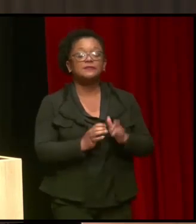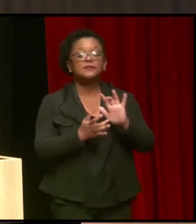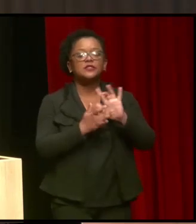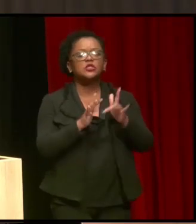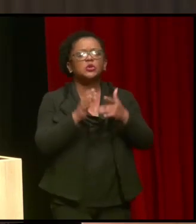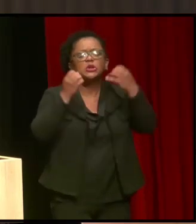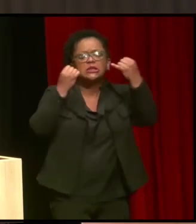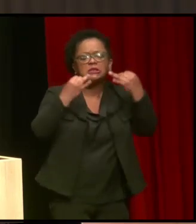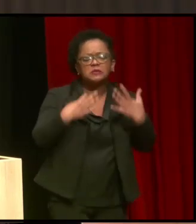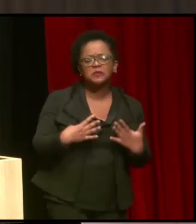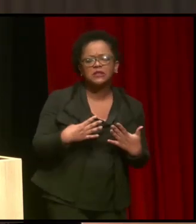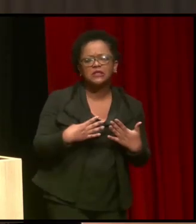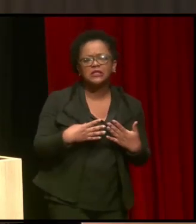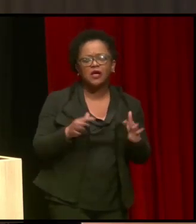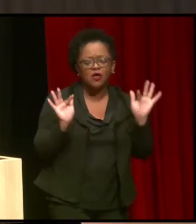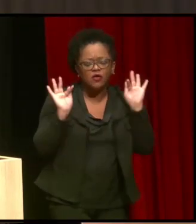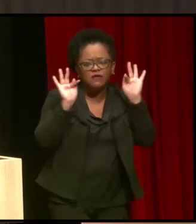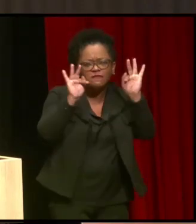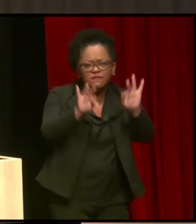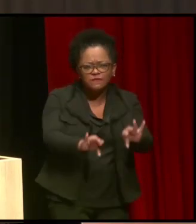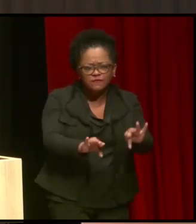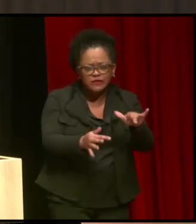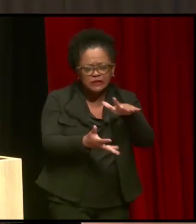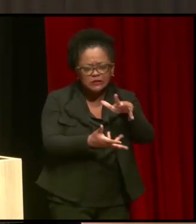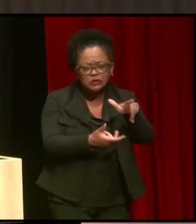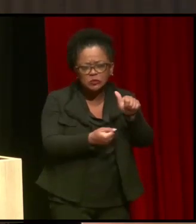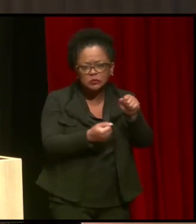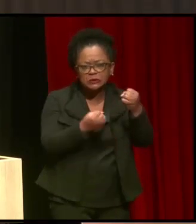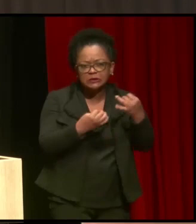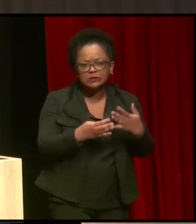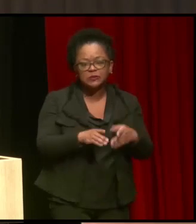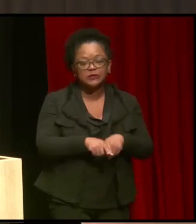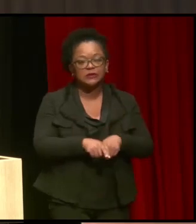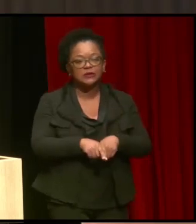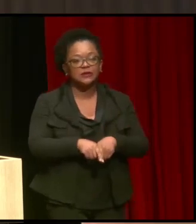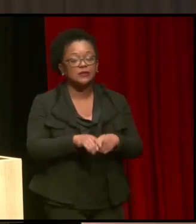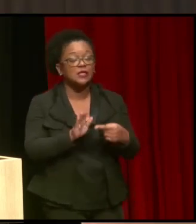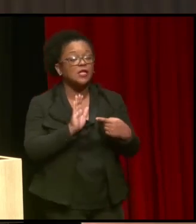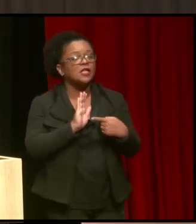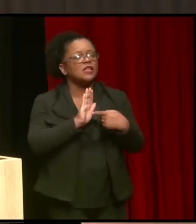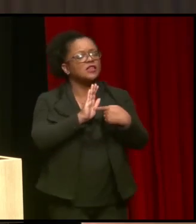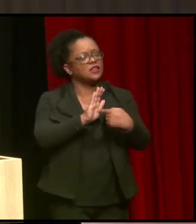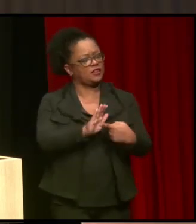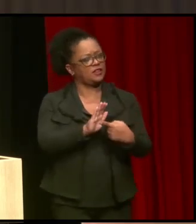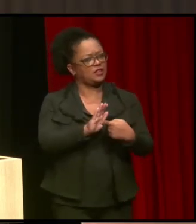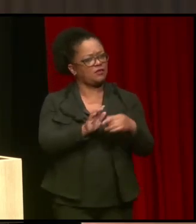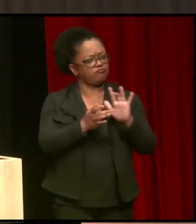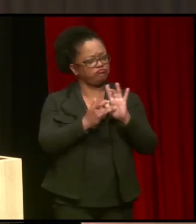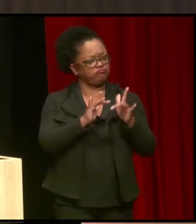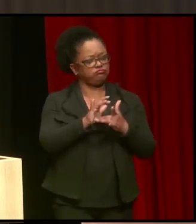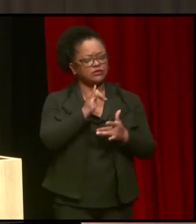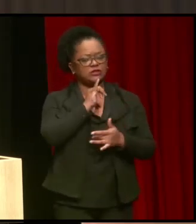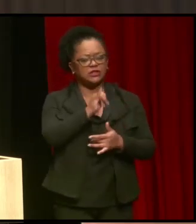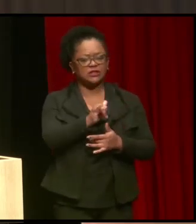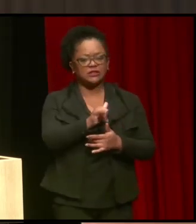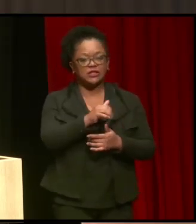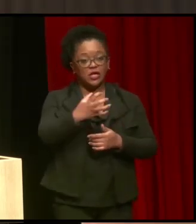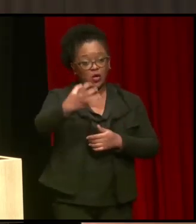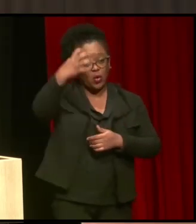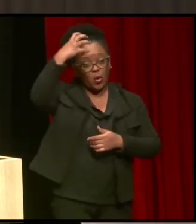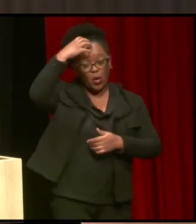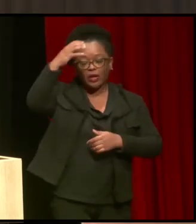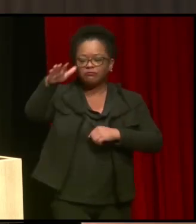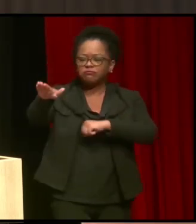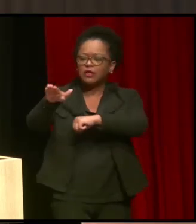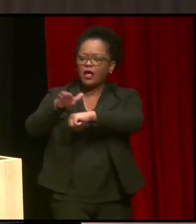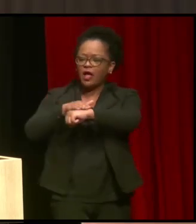no fim dos tempos. E diz assim, ó: então o rei dirá aos que estiverem à sua direita: venham vocês que são